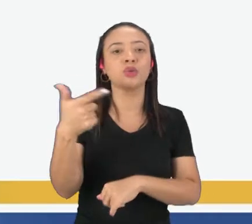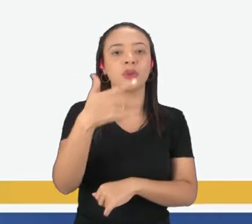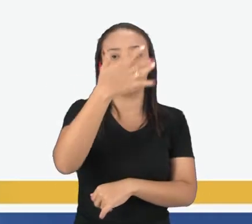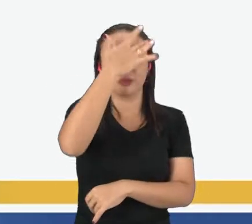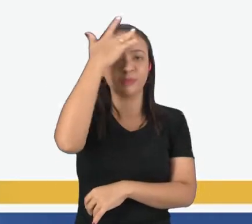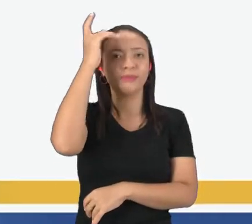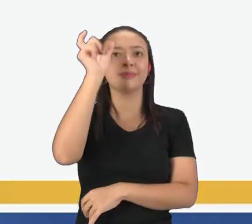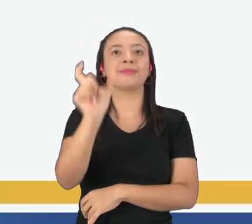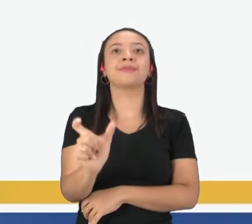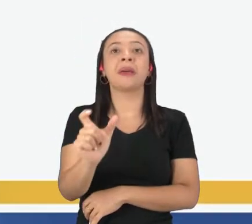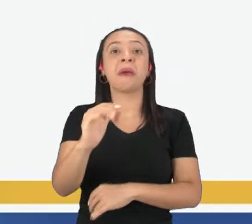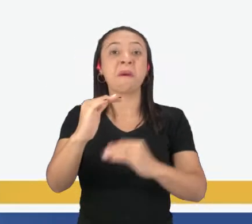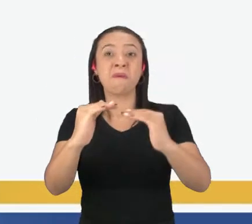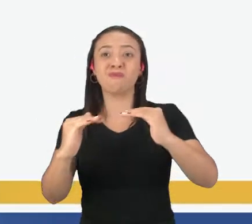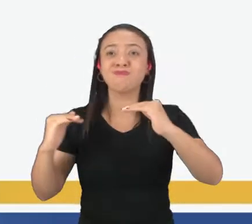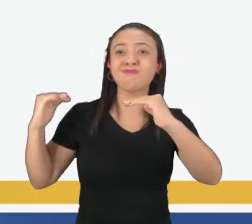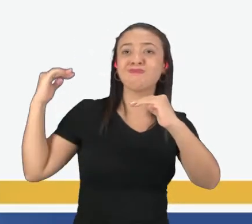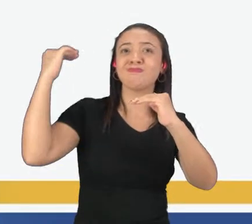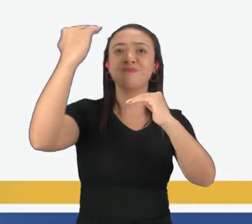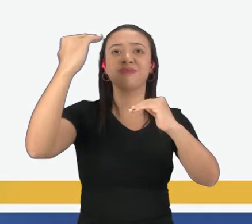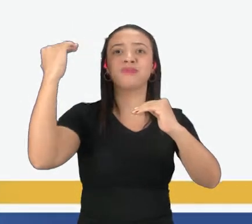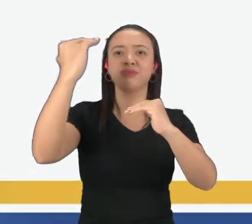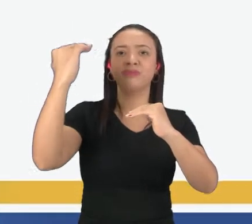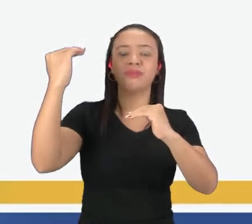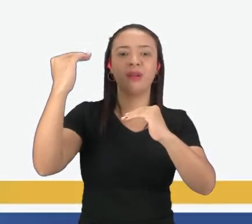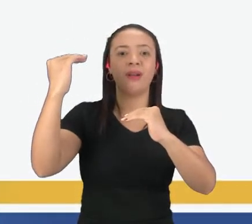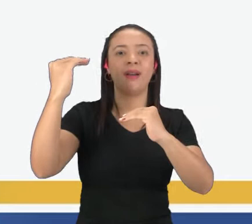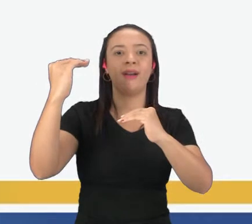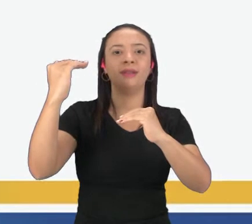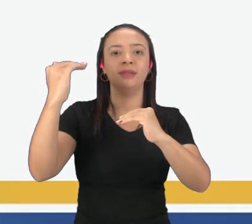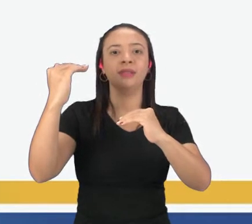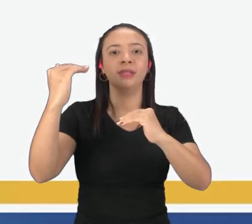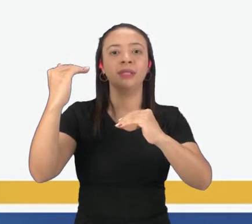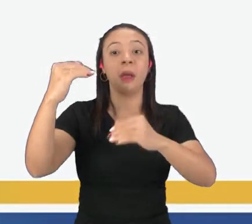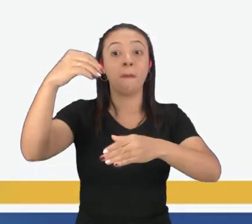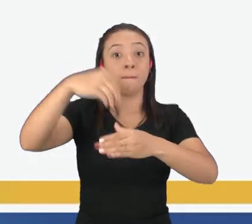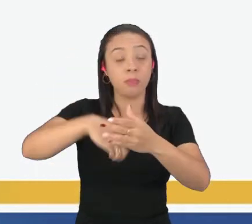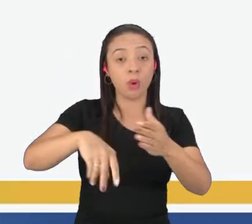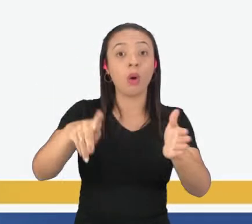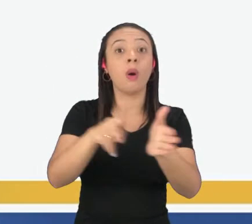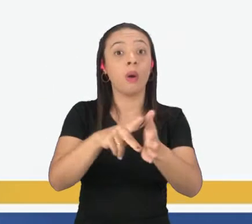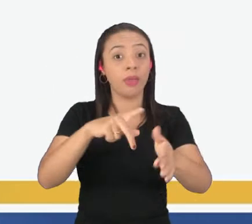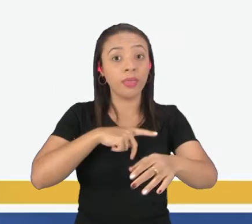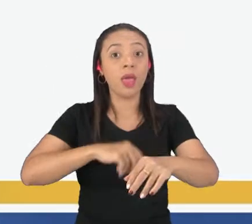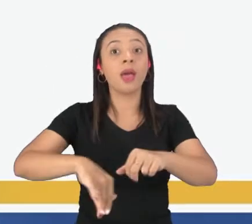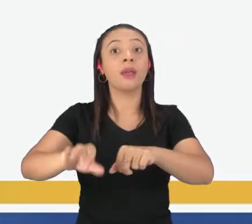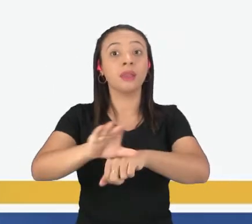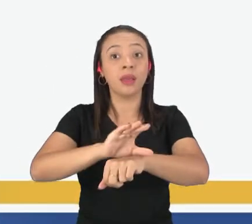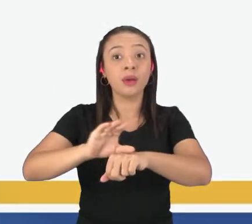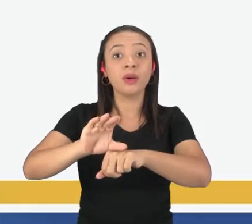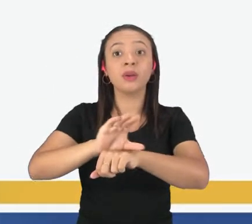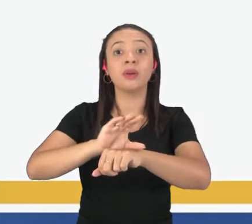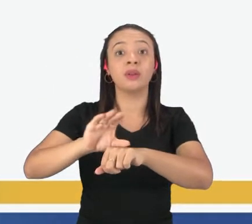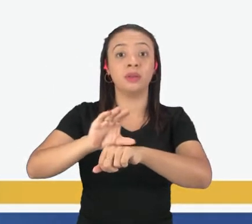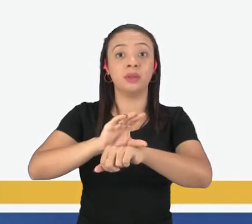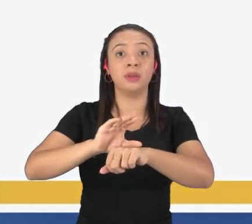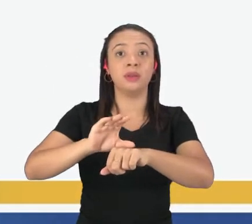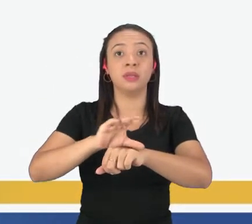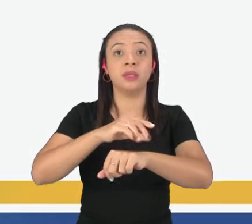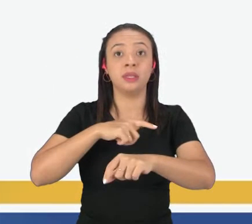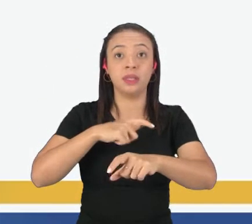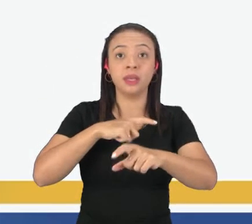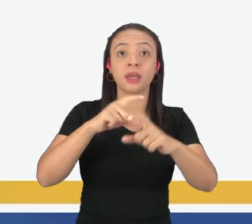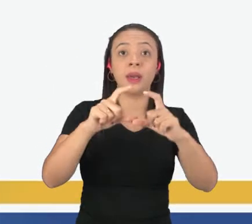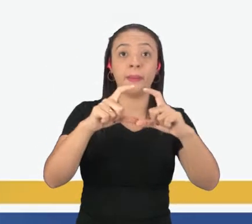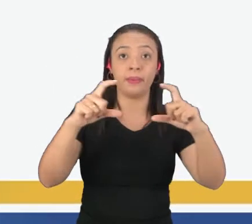princípio máximo do Estado democrático. A dignidade humana está prescrita na Constituição. Eu até coloquei aí uma citação